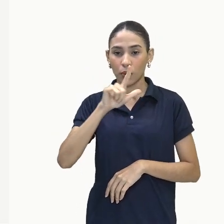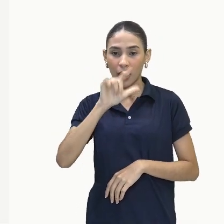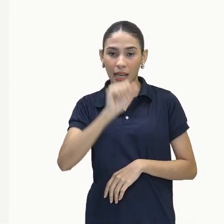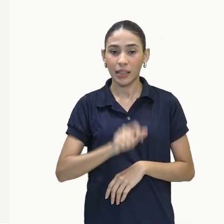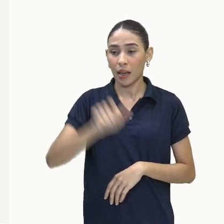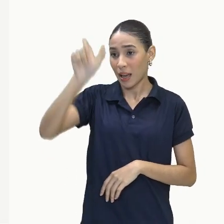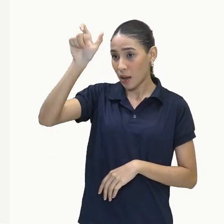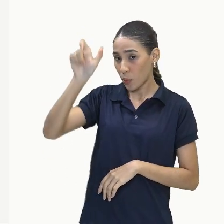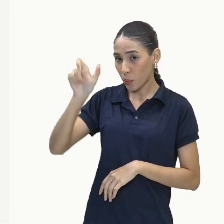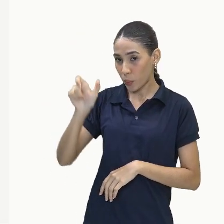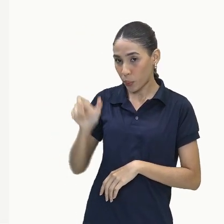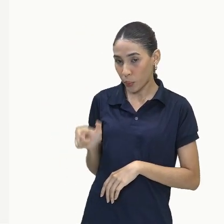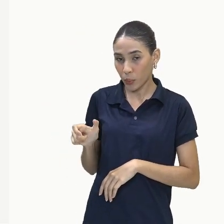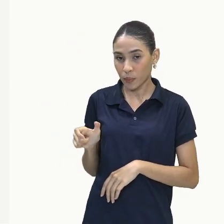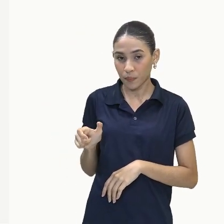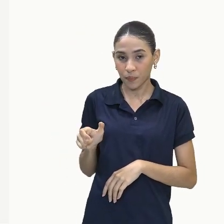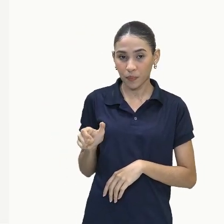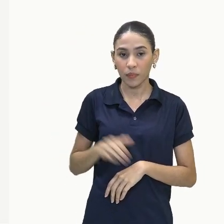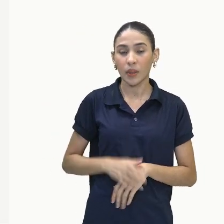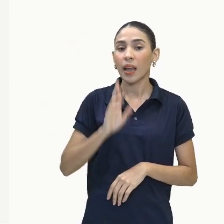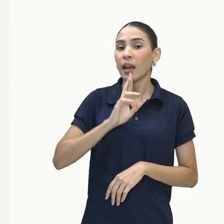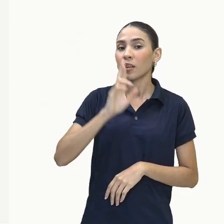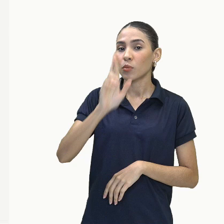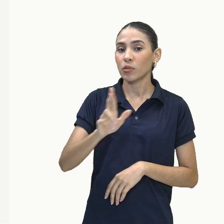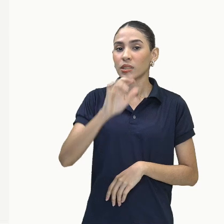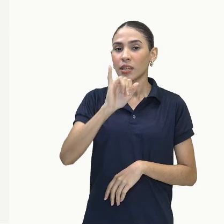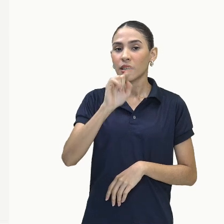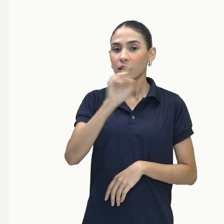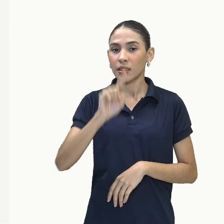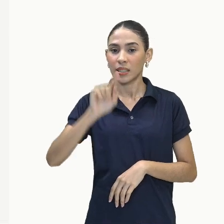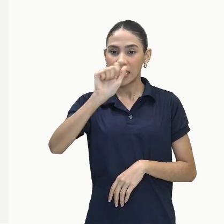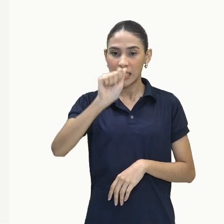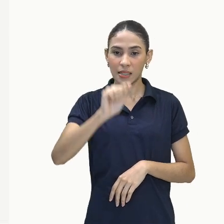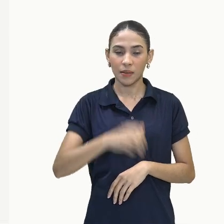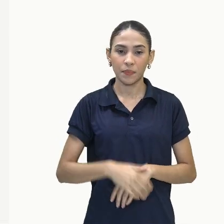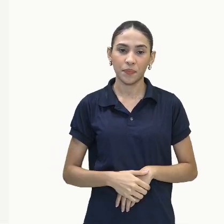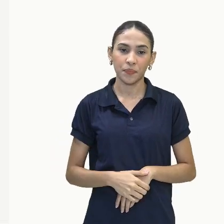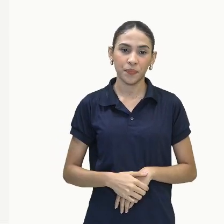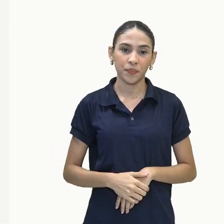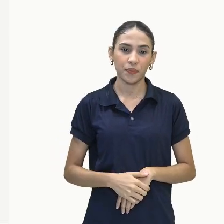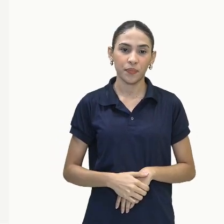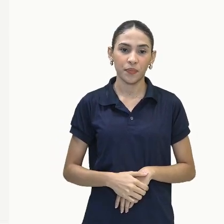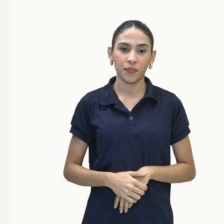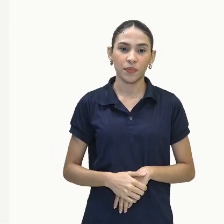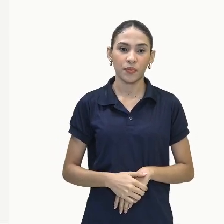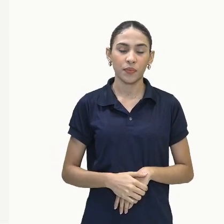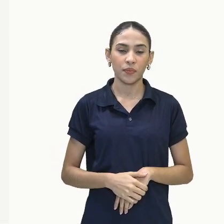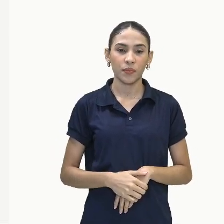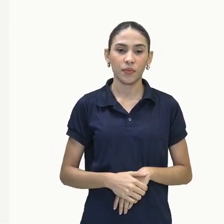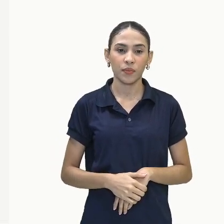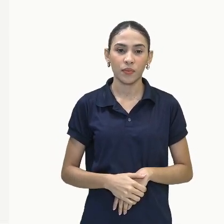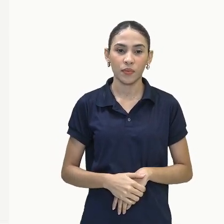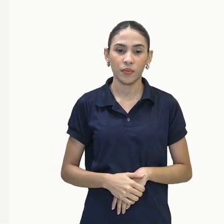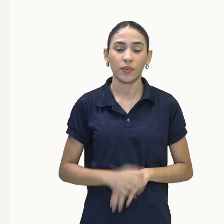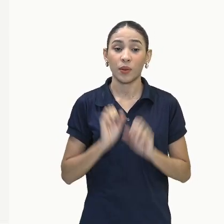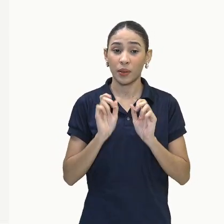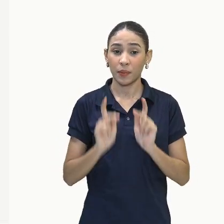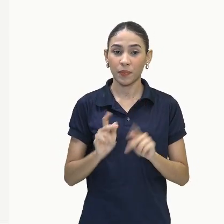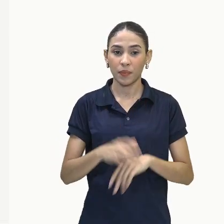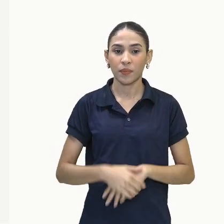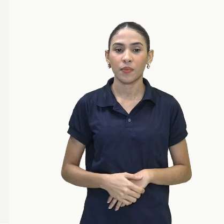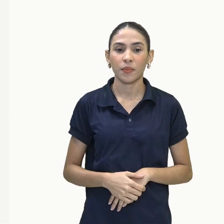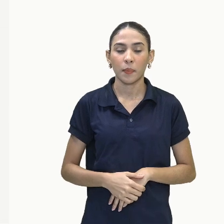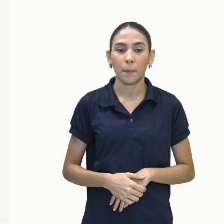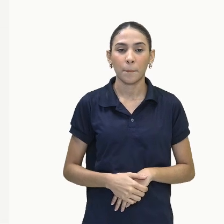sejam os possíveis resultados da Isa. Vou até trocar de cor. Sejam os possíveis resultados da Isa, ok?